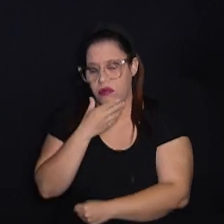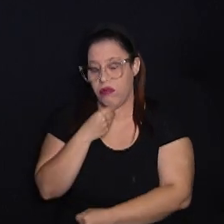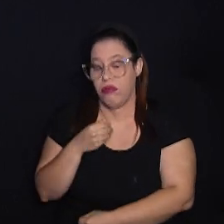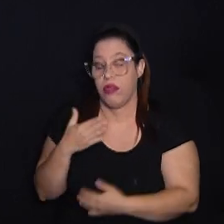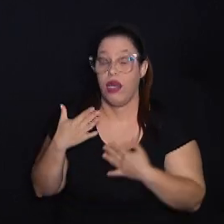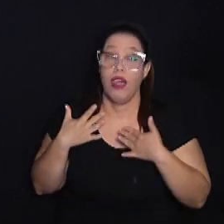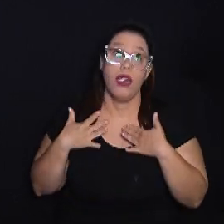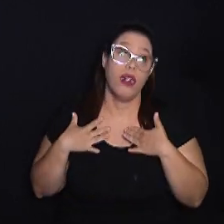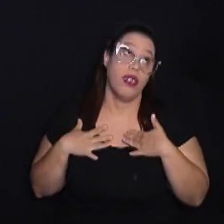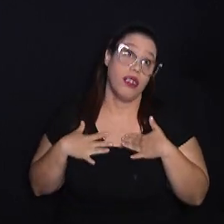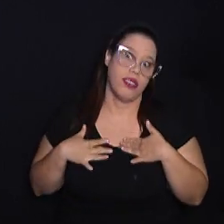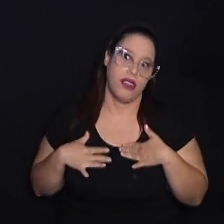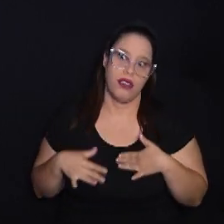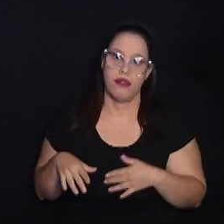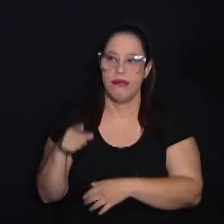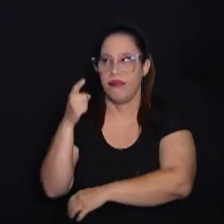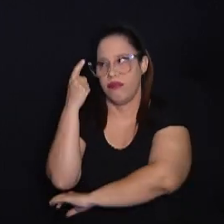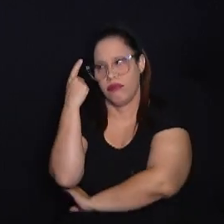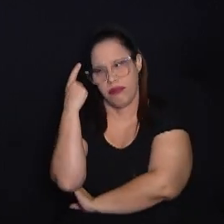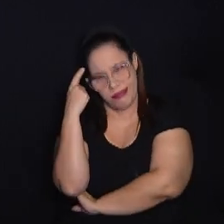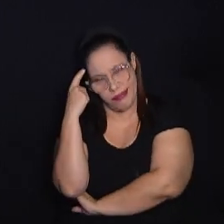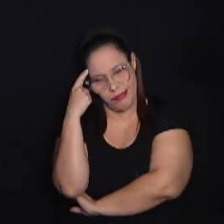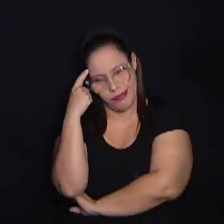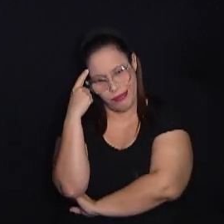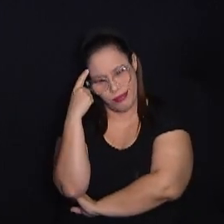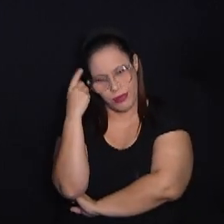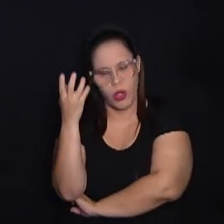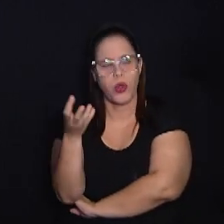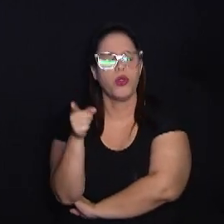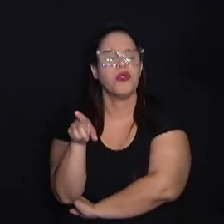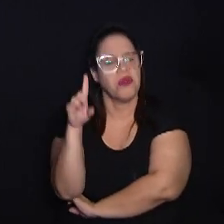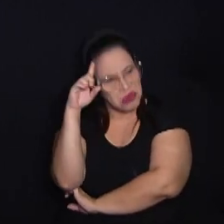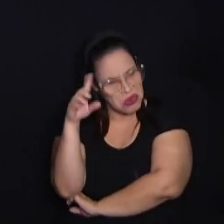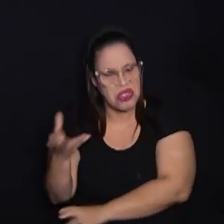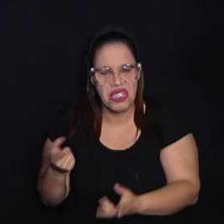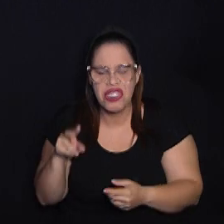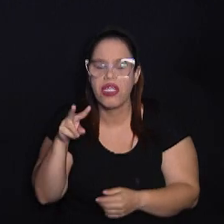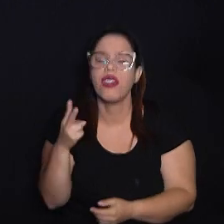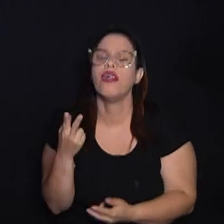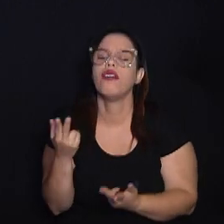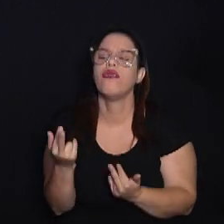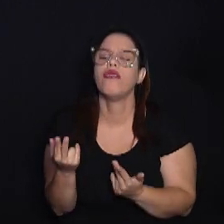tranquilo. Eu pensava, um dia quero ser como ele.